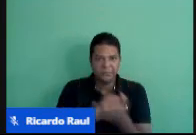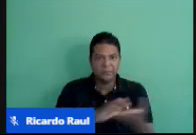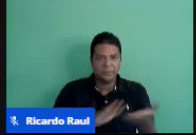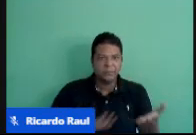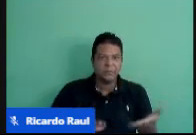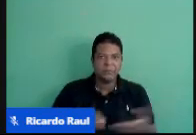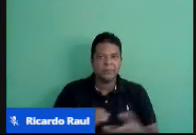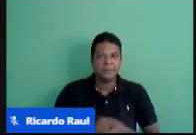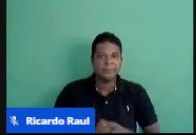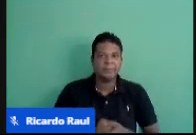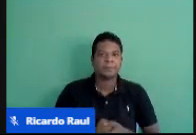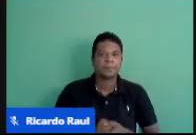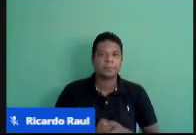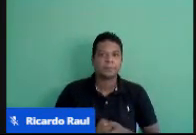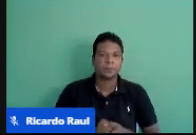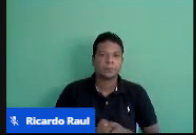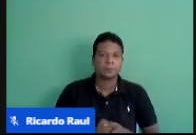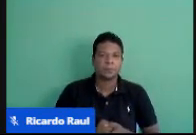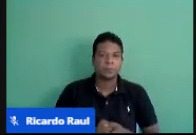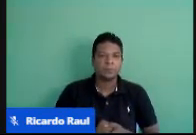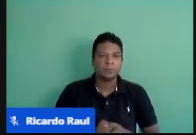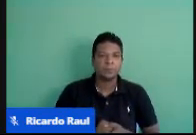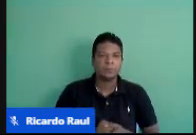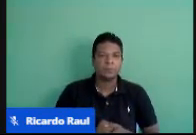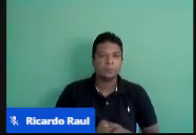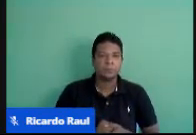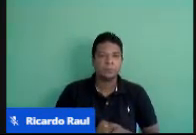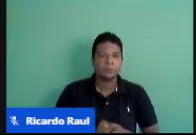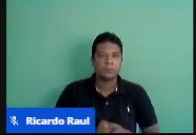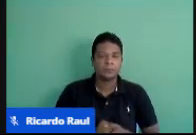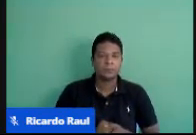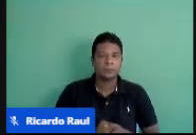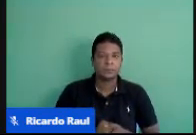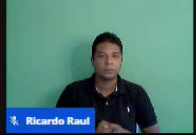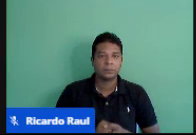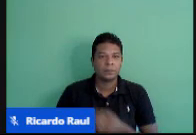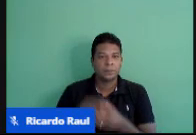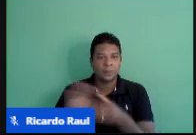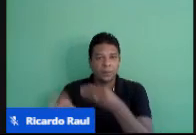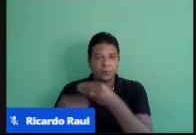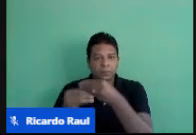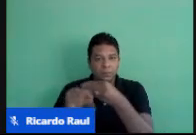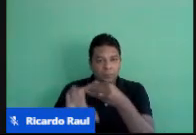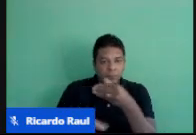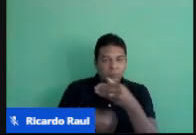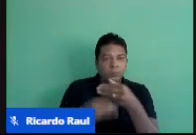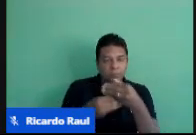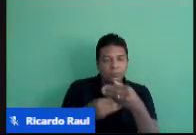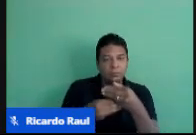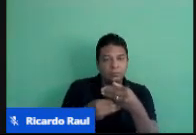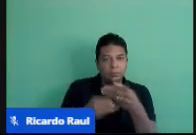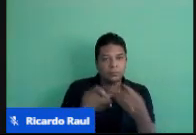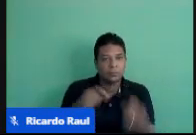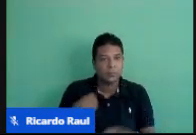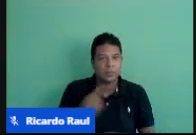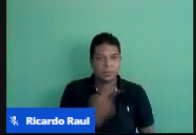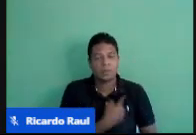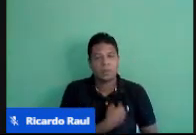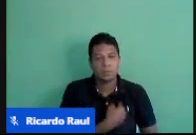gente. Essa atividade que nós temos, que a gente complementa, ela é uma atividade que é para nós, né?